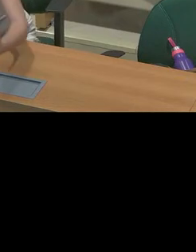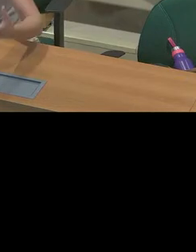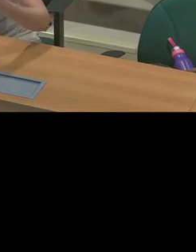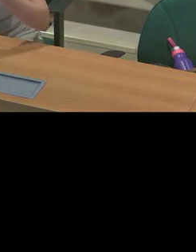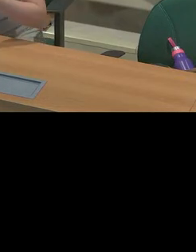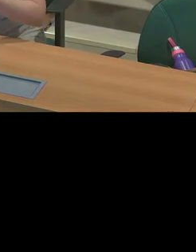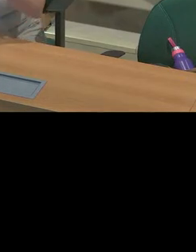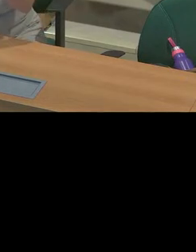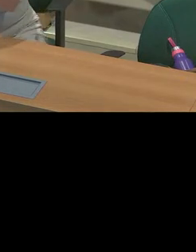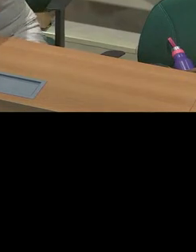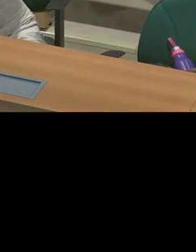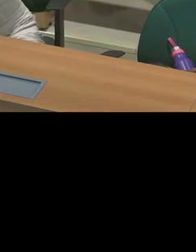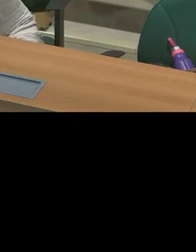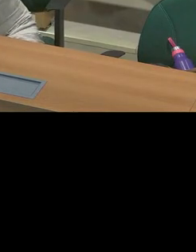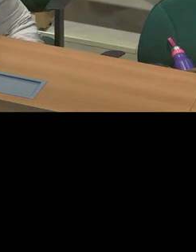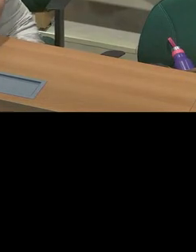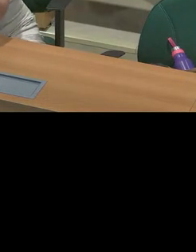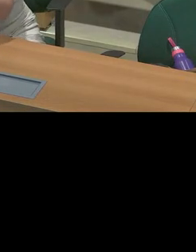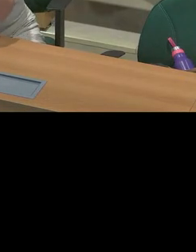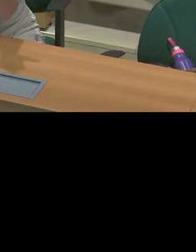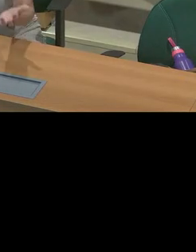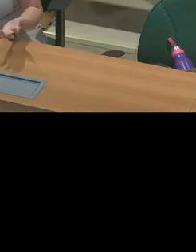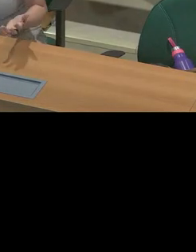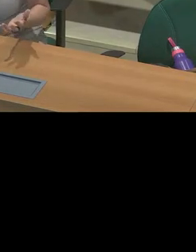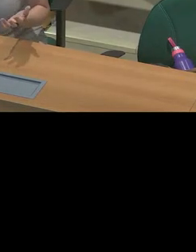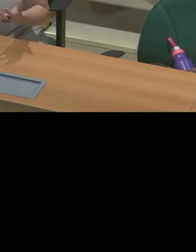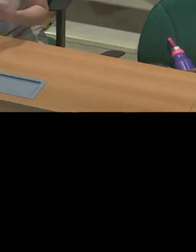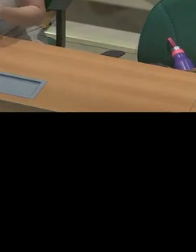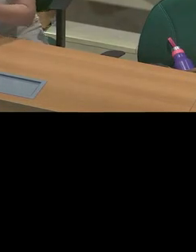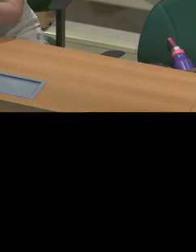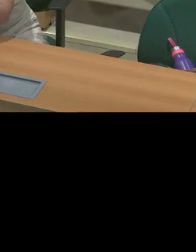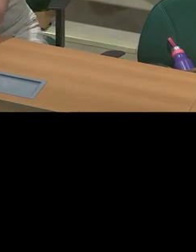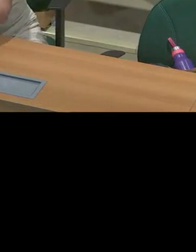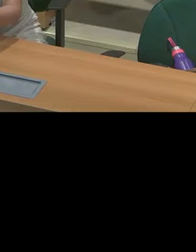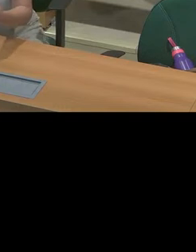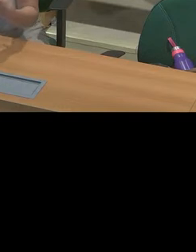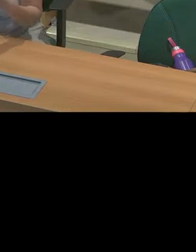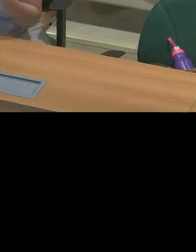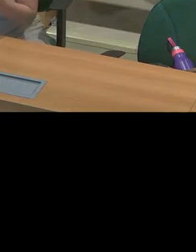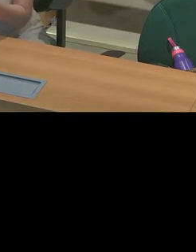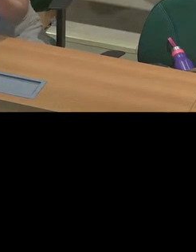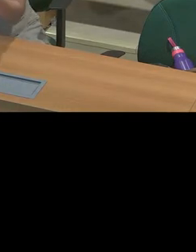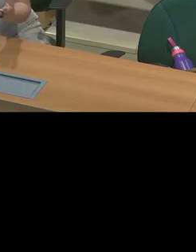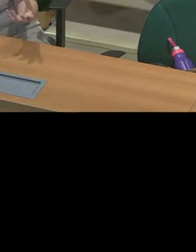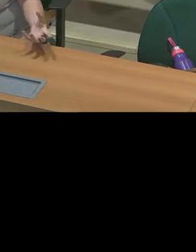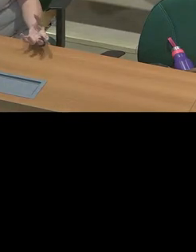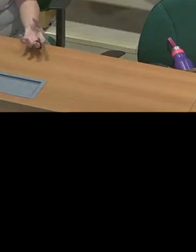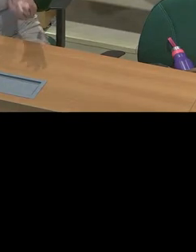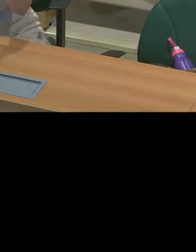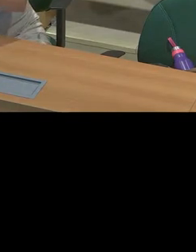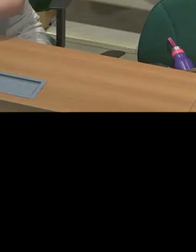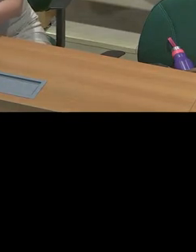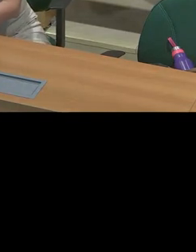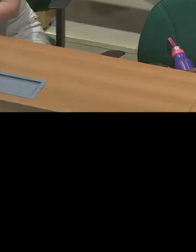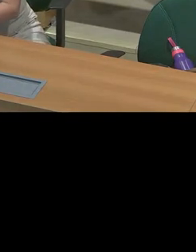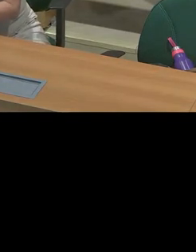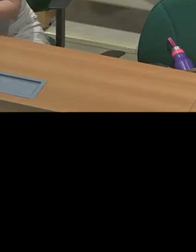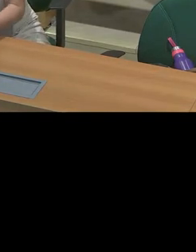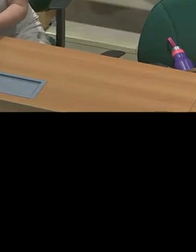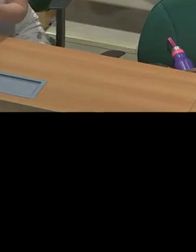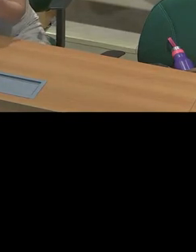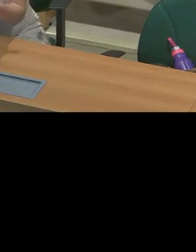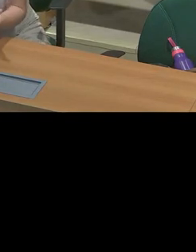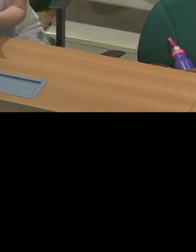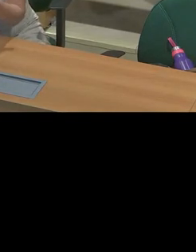os próprios alunos, quanto perante os próprios gestores dos edifícios, mas para estar sempre acomodando o tempo